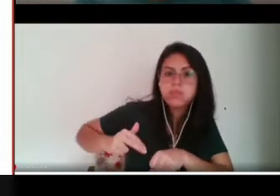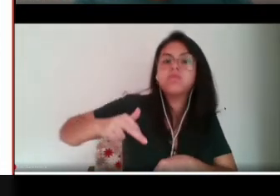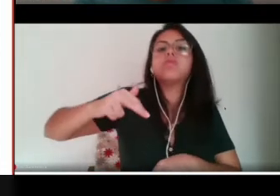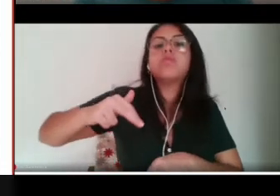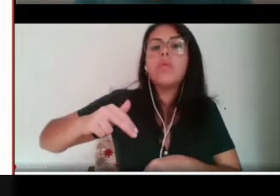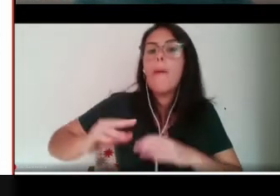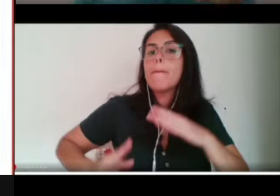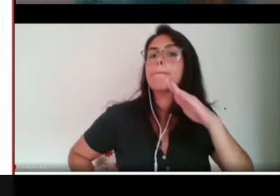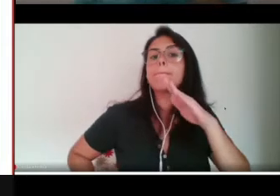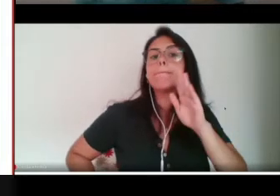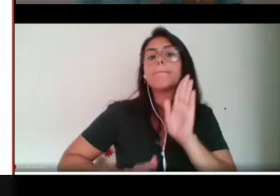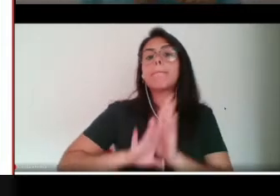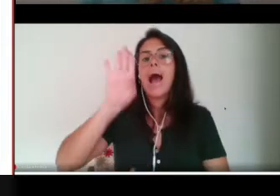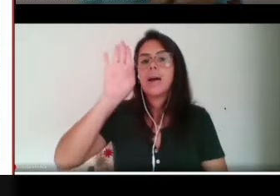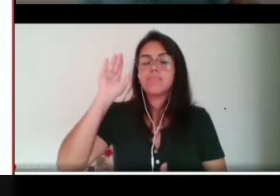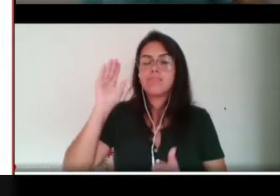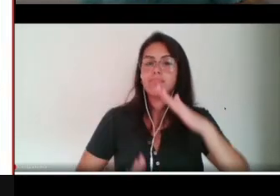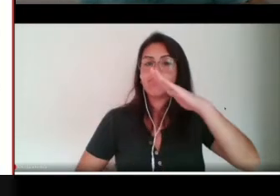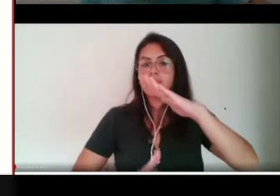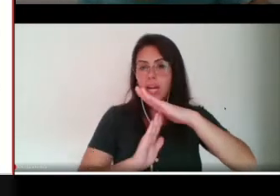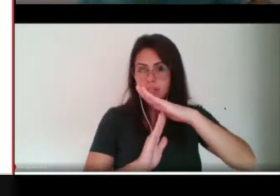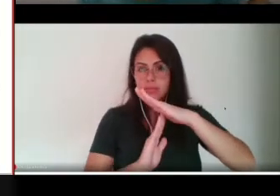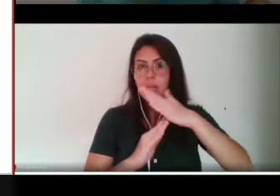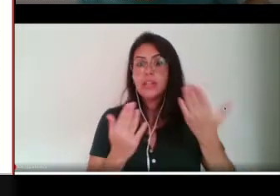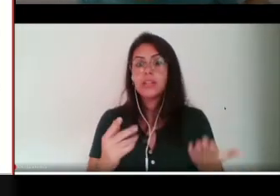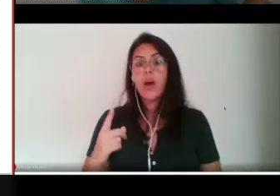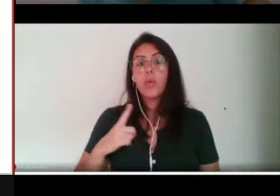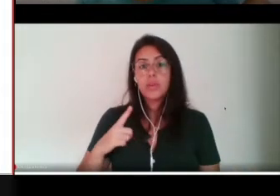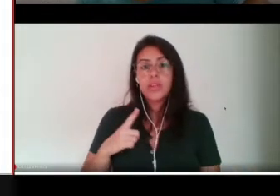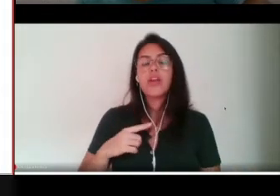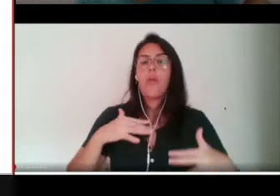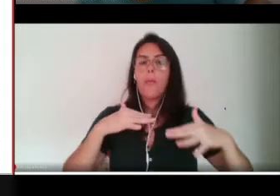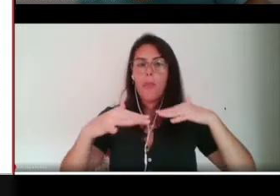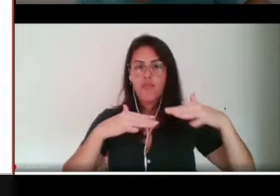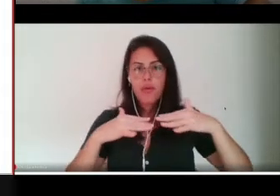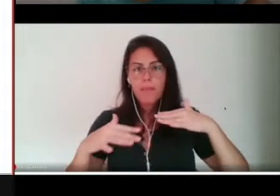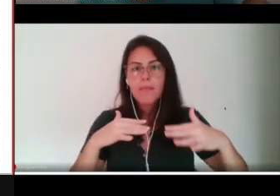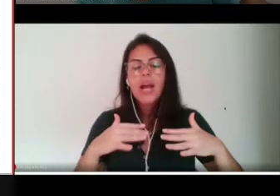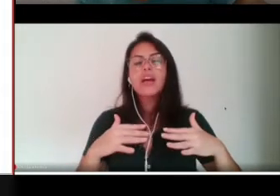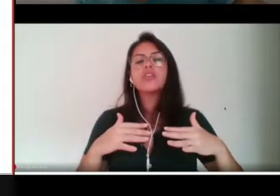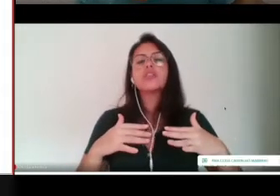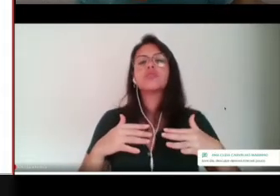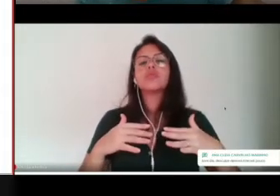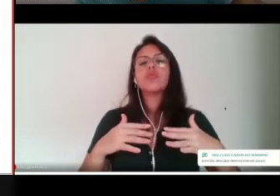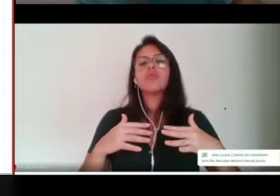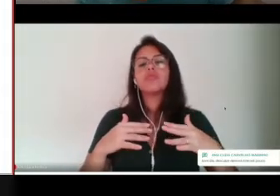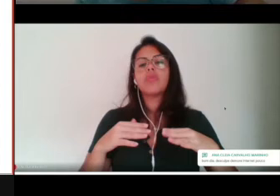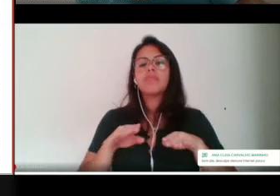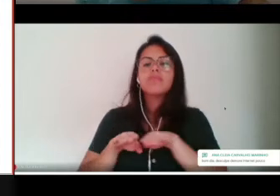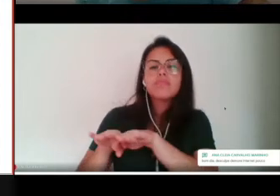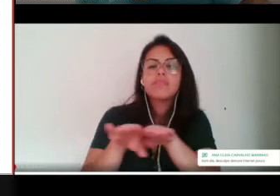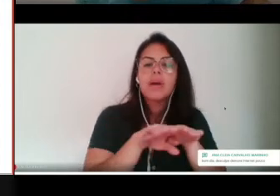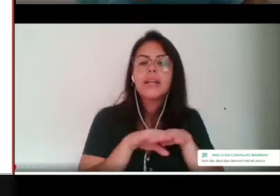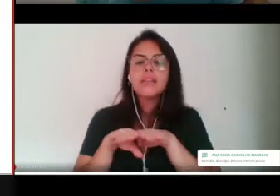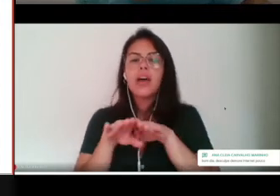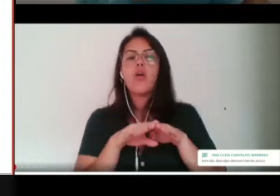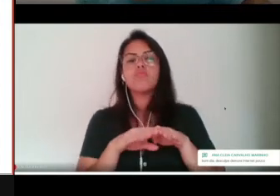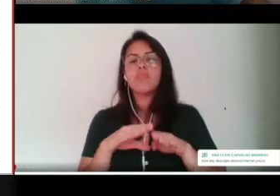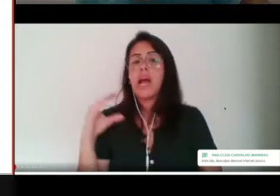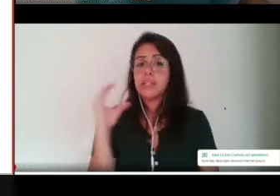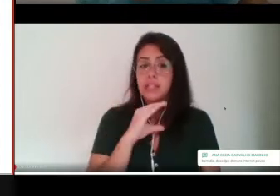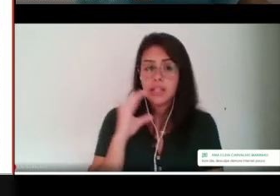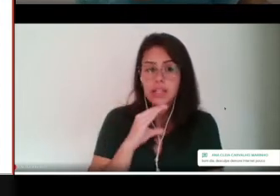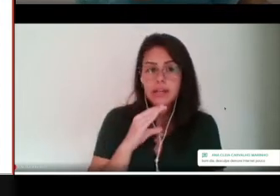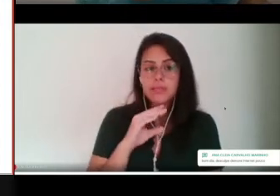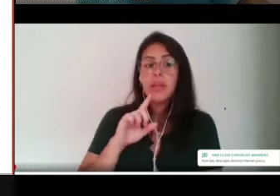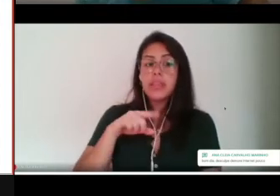uniformemente acelerado. De 4 segundos, né, até 9,1 segundos, eu tenho um movimento